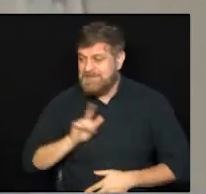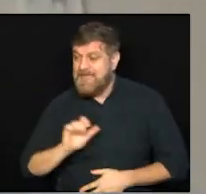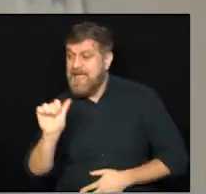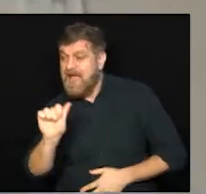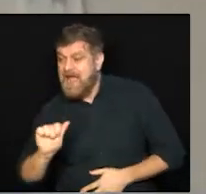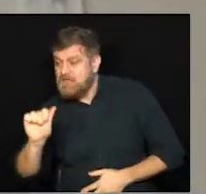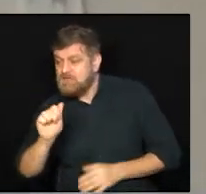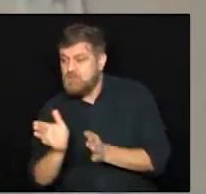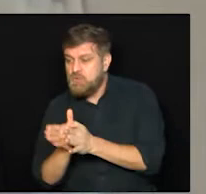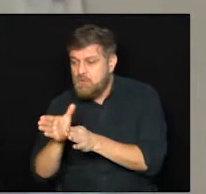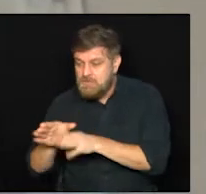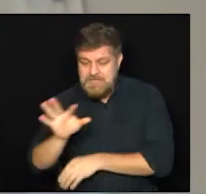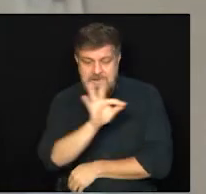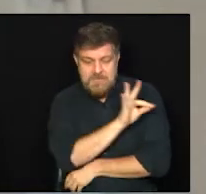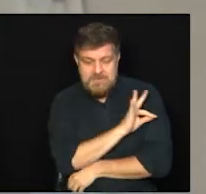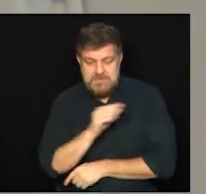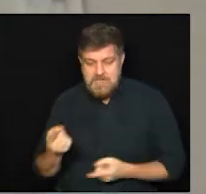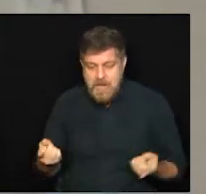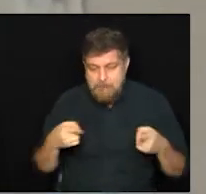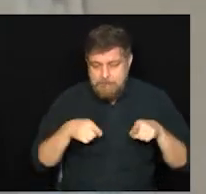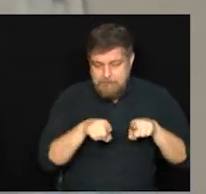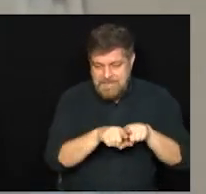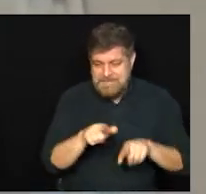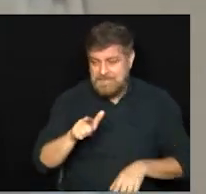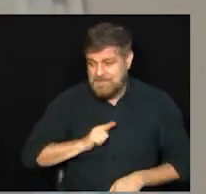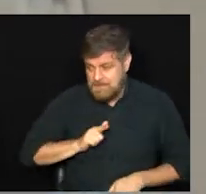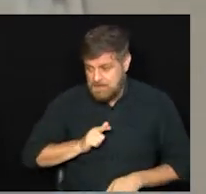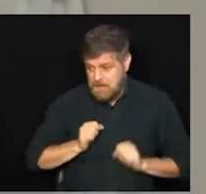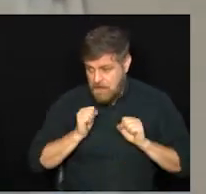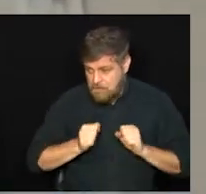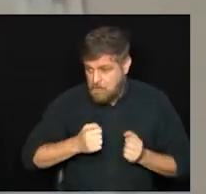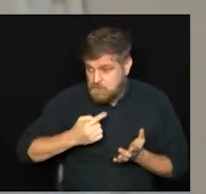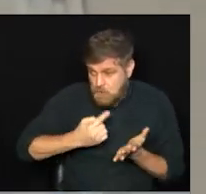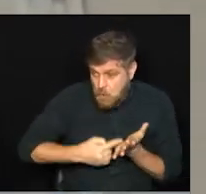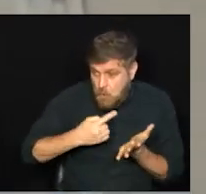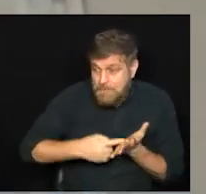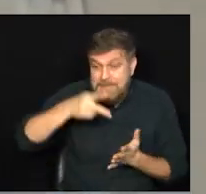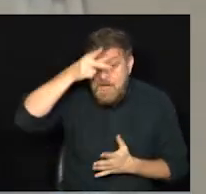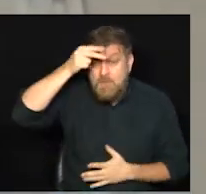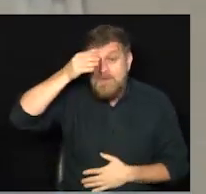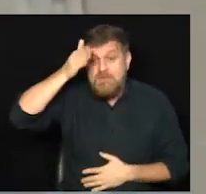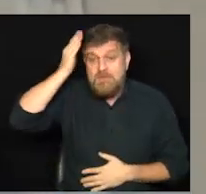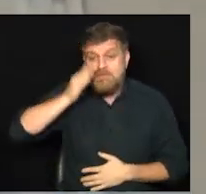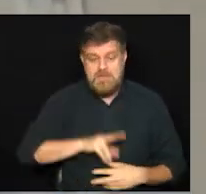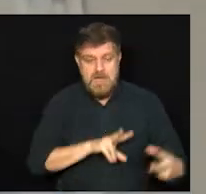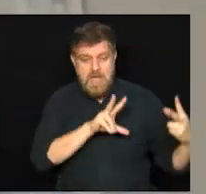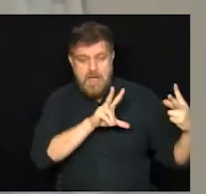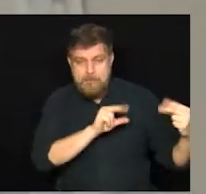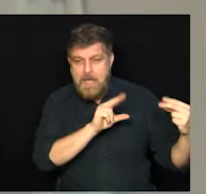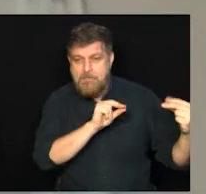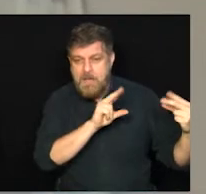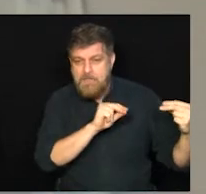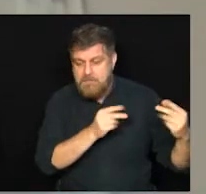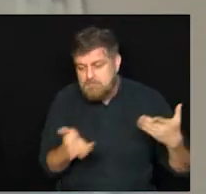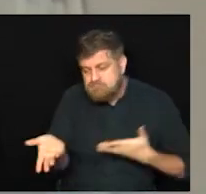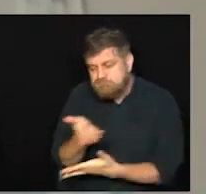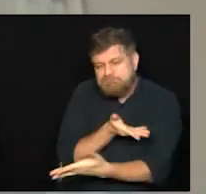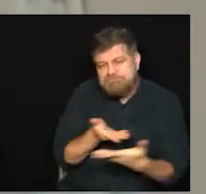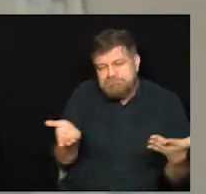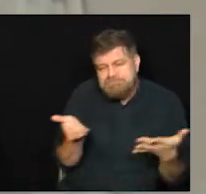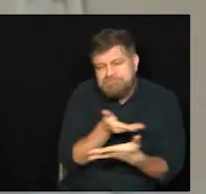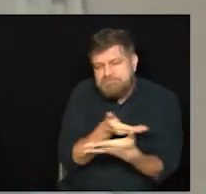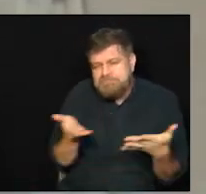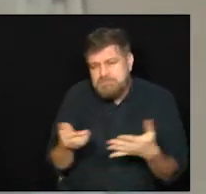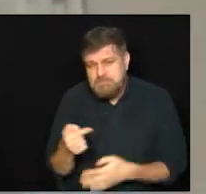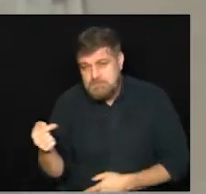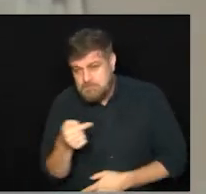aí planejar uma conversa junto com o executivo e esses conselhos e essas associações,